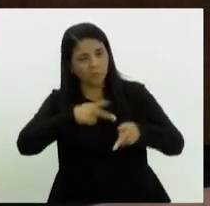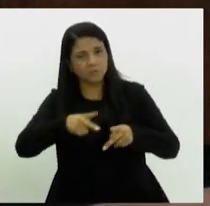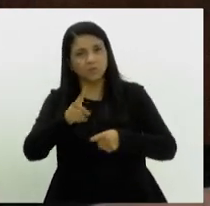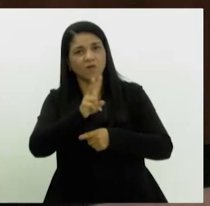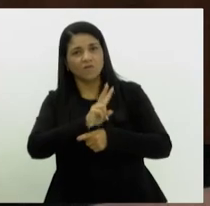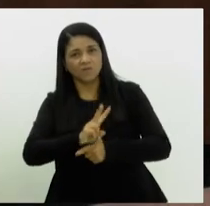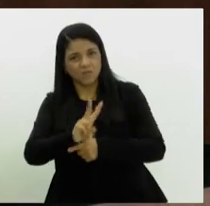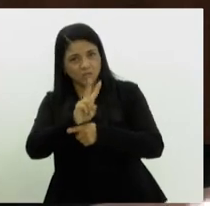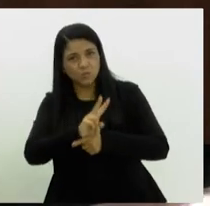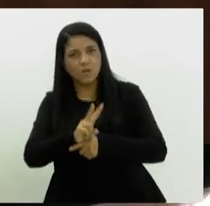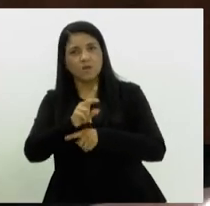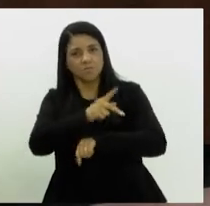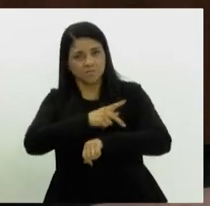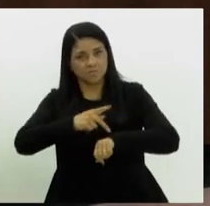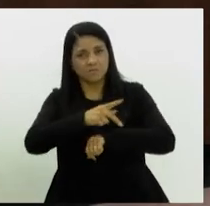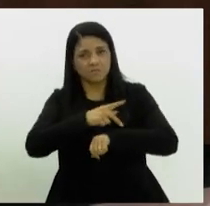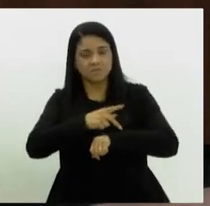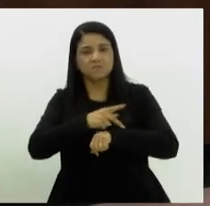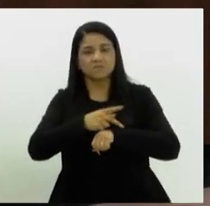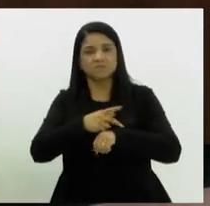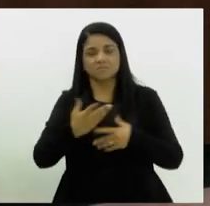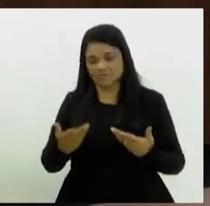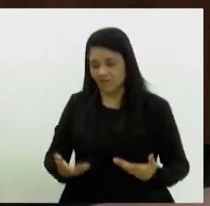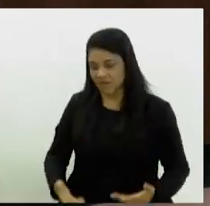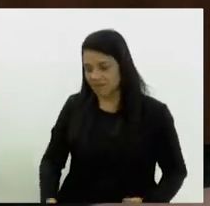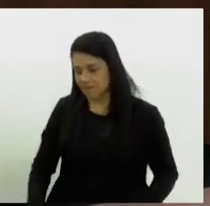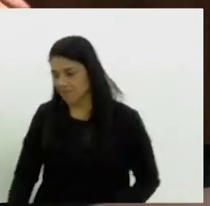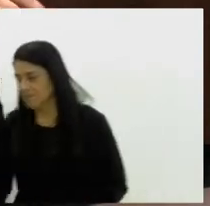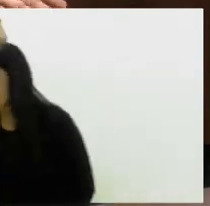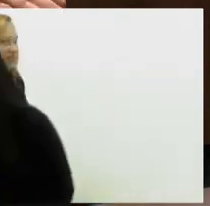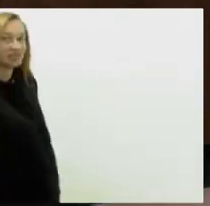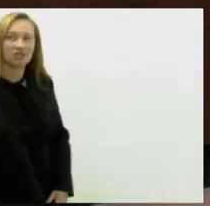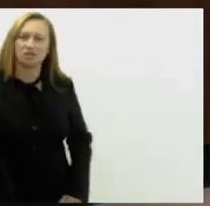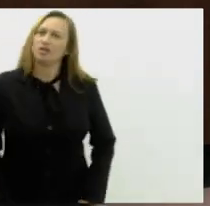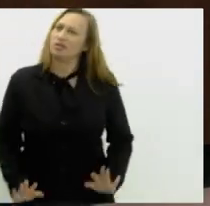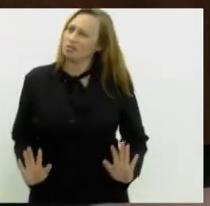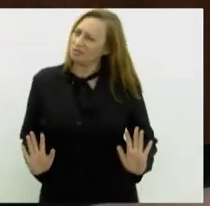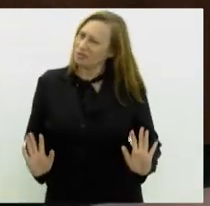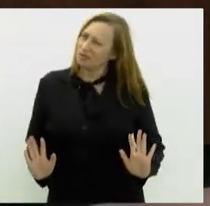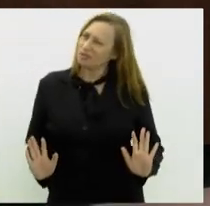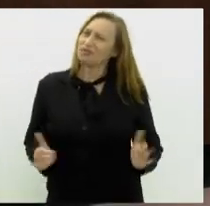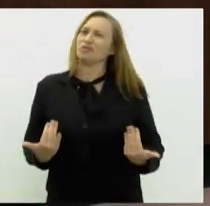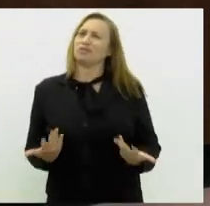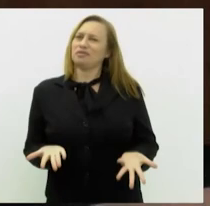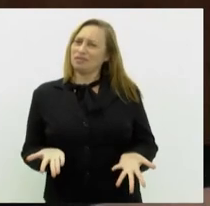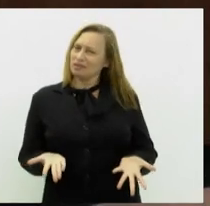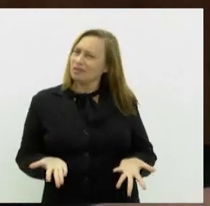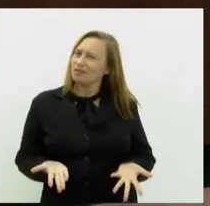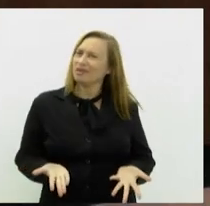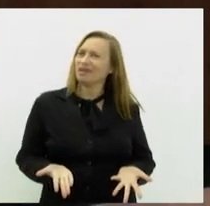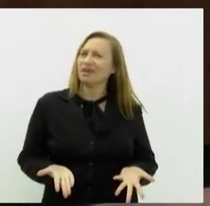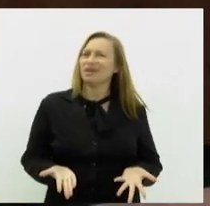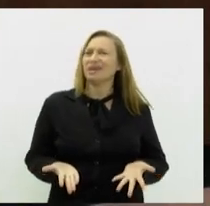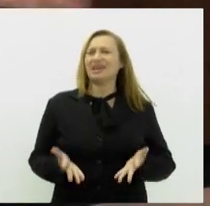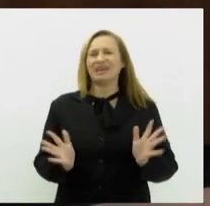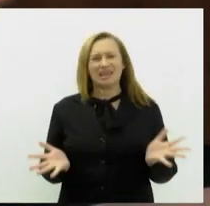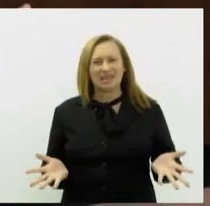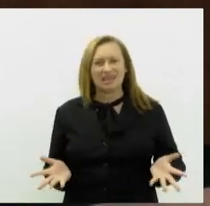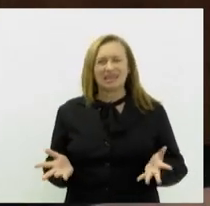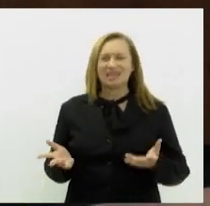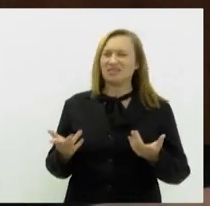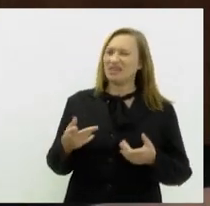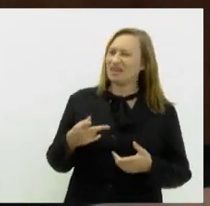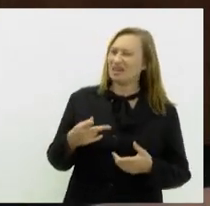povos, o brasileiro tem essa índole. Não vamos, por favor, agora também fazer esse sectarismo,